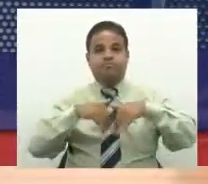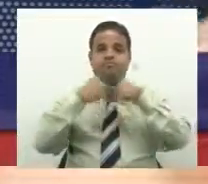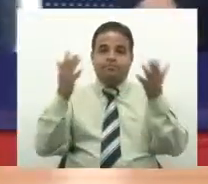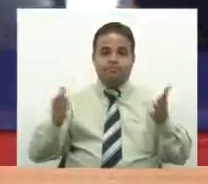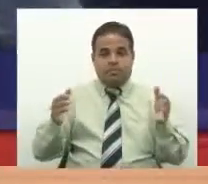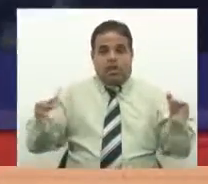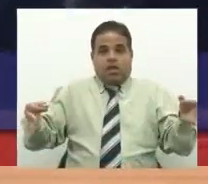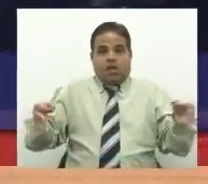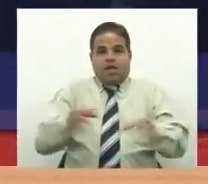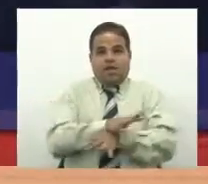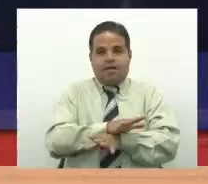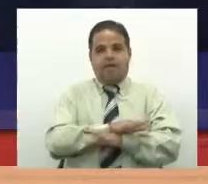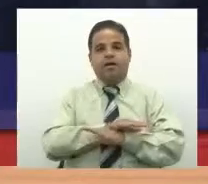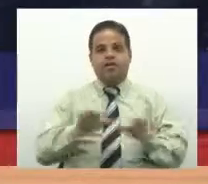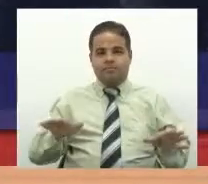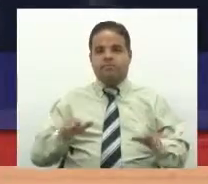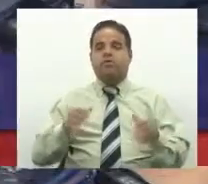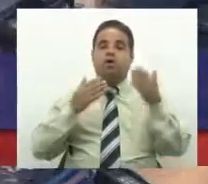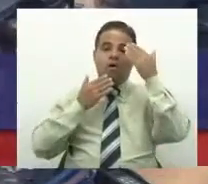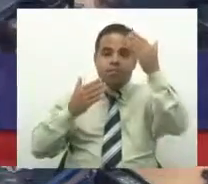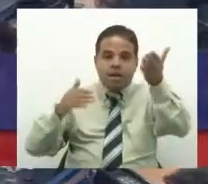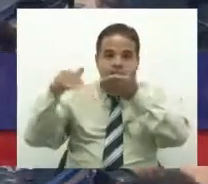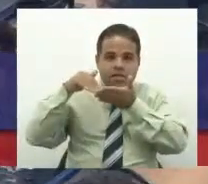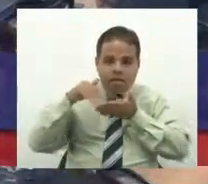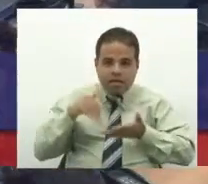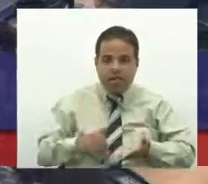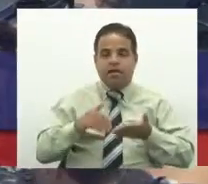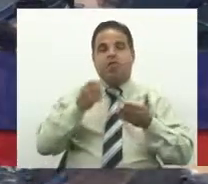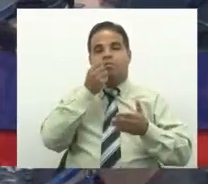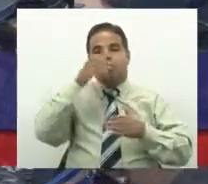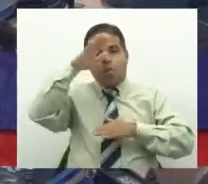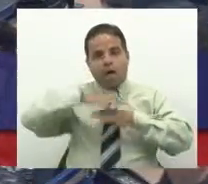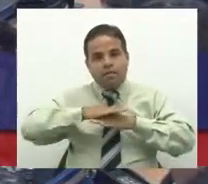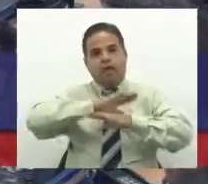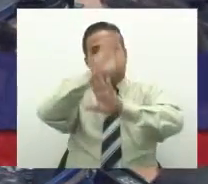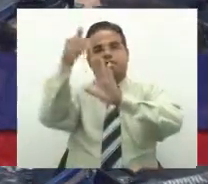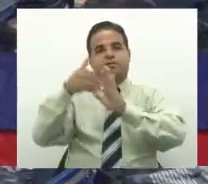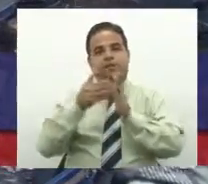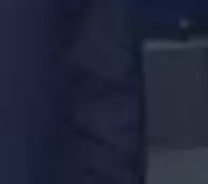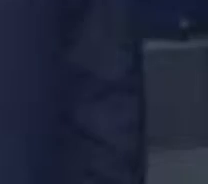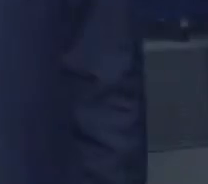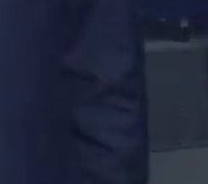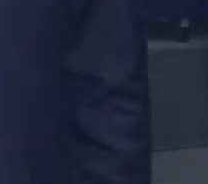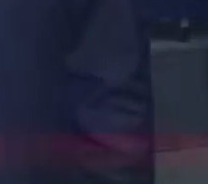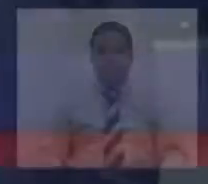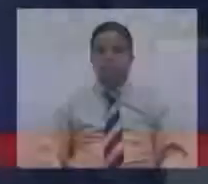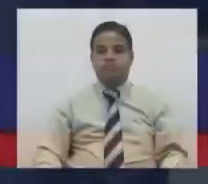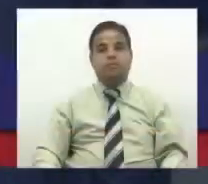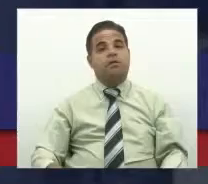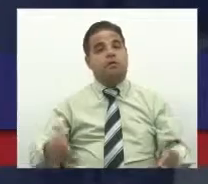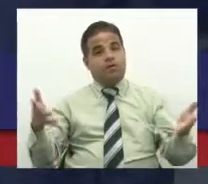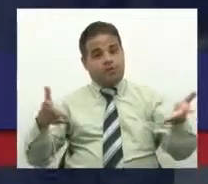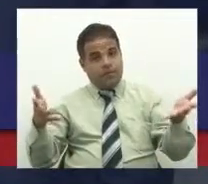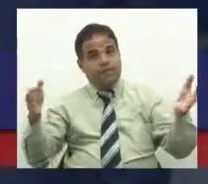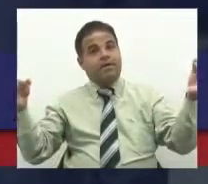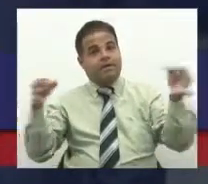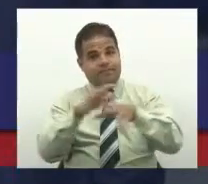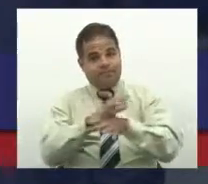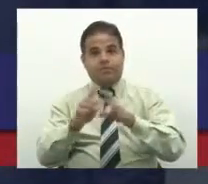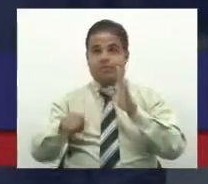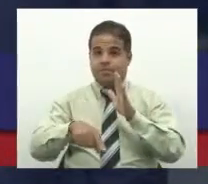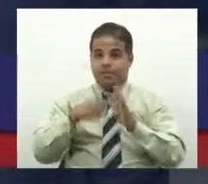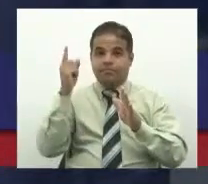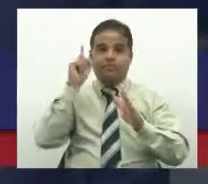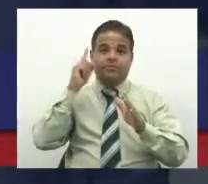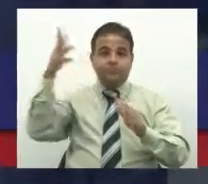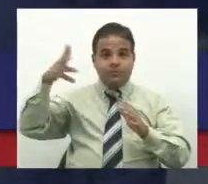dou por encerrada. Obrigado, secretário, e boa tarde a todos. Muito bem, concluído então o primeiro dia aqui